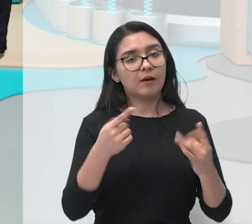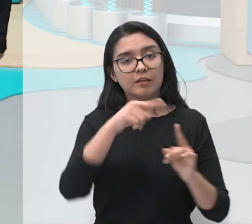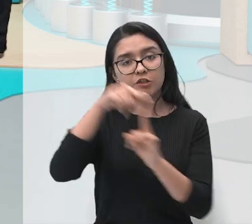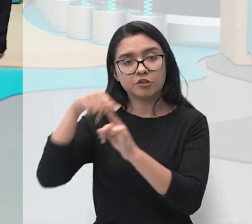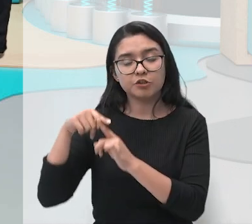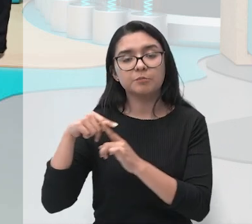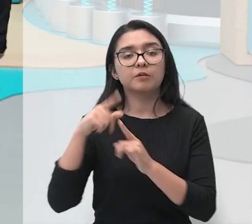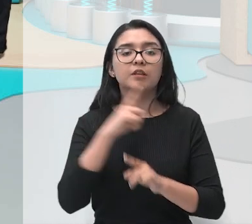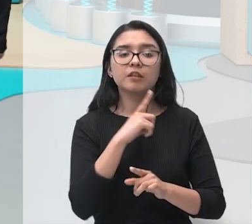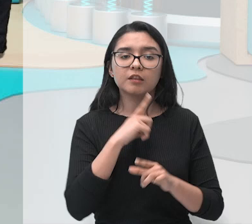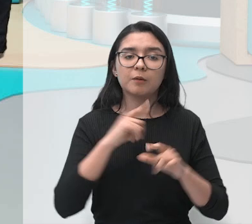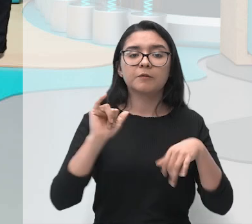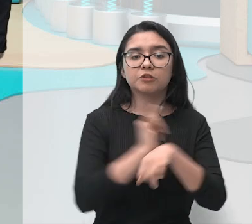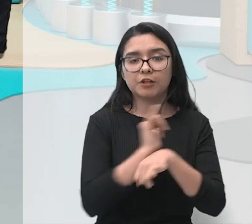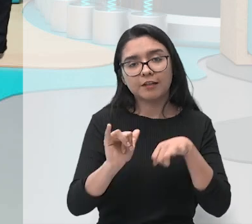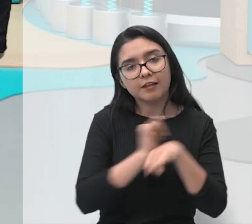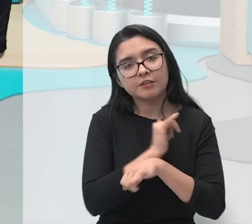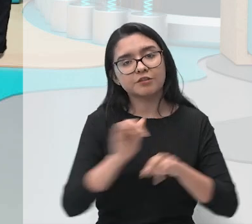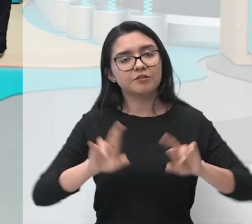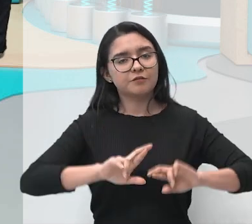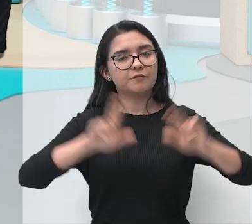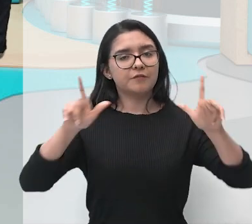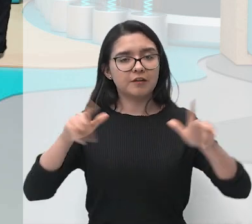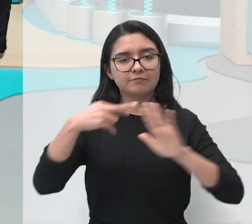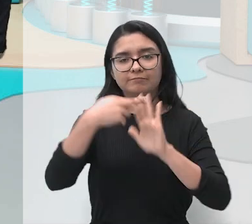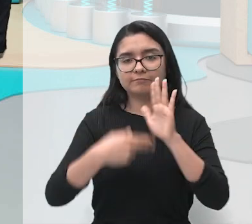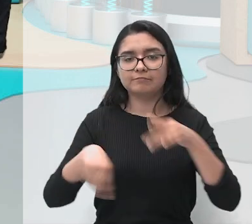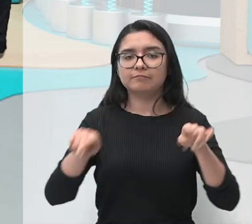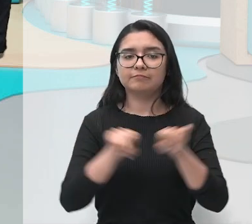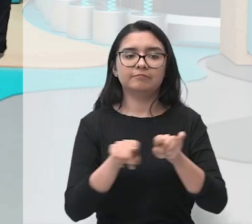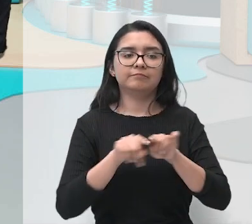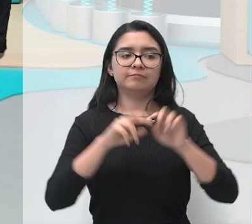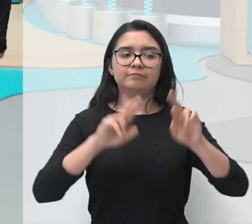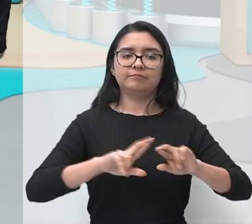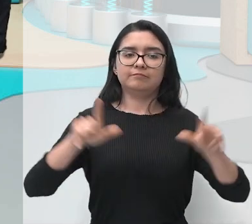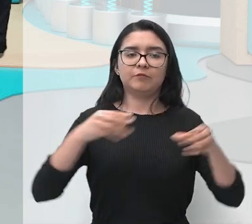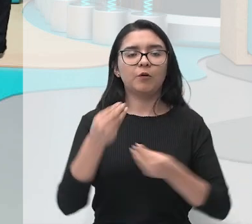jogo possui uma forma diferente de se estabelecer